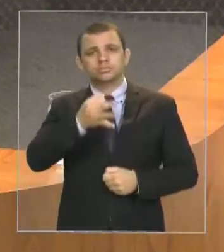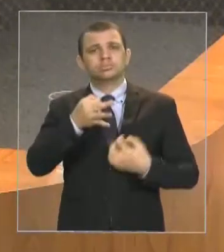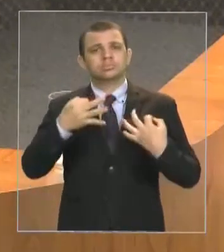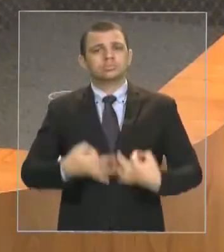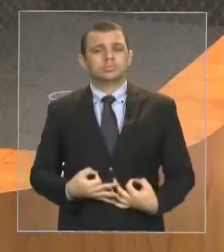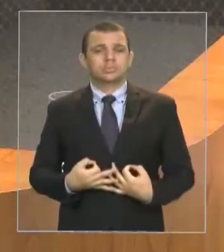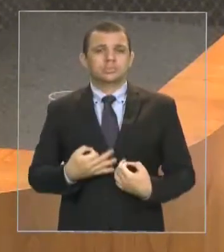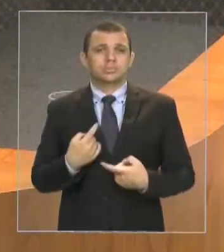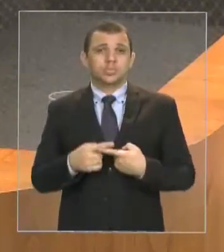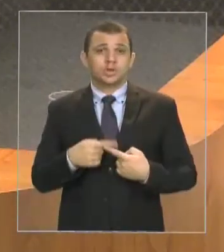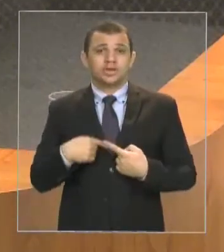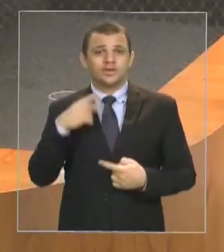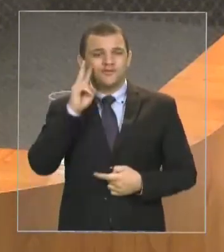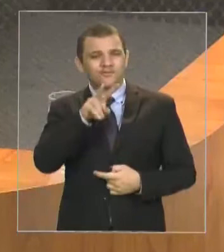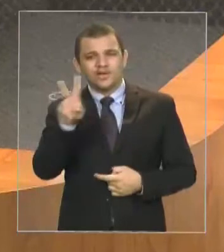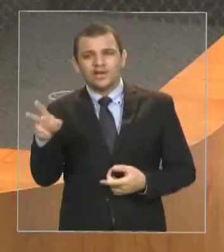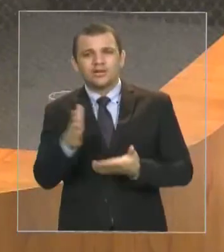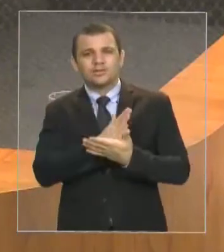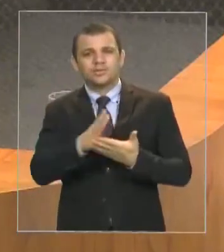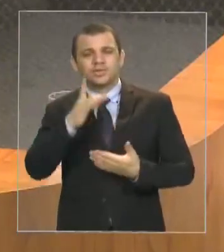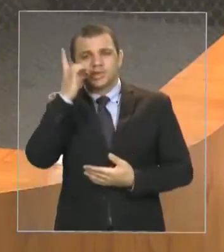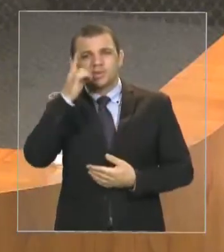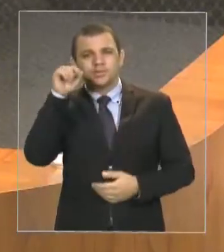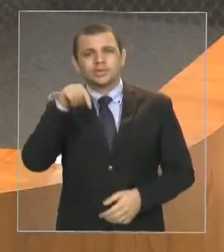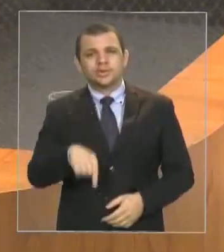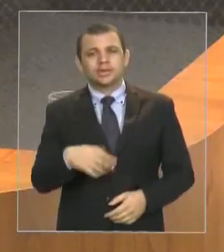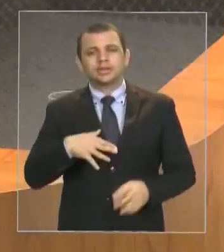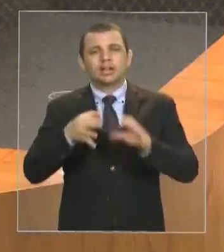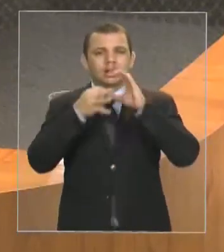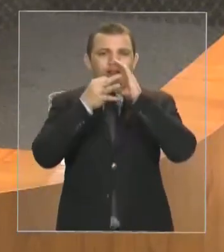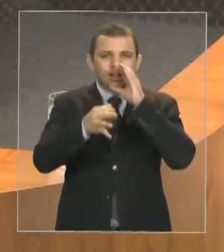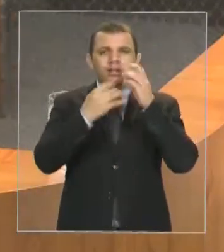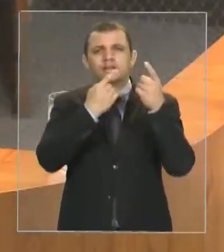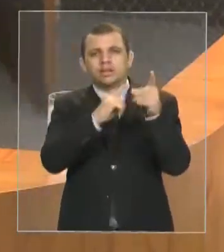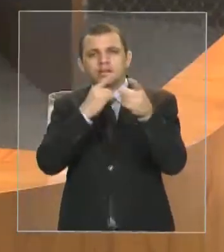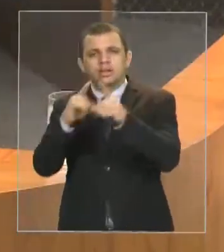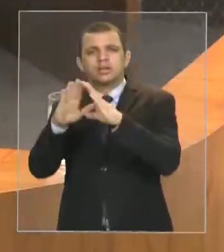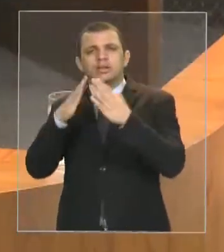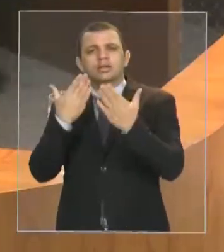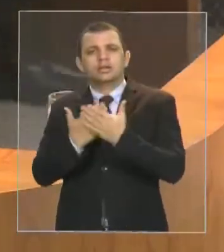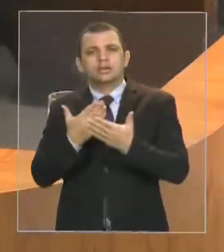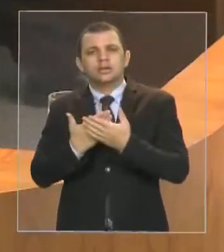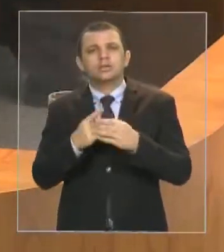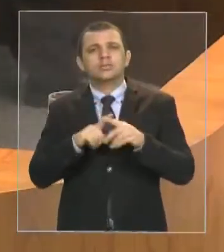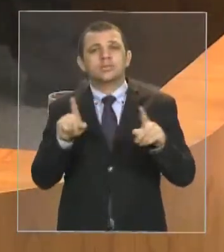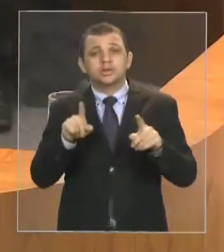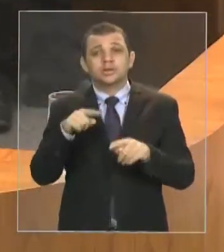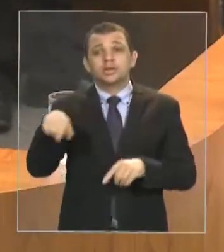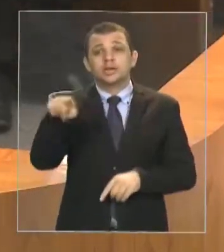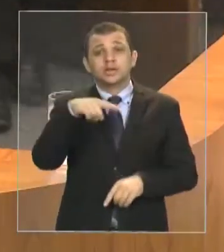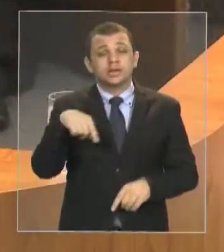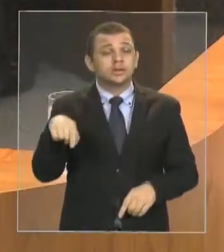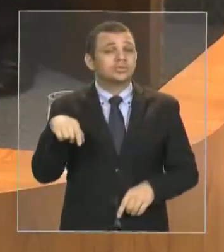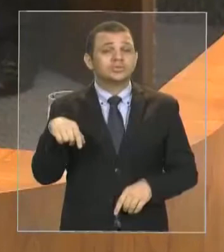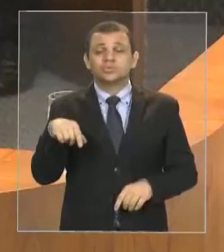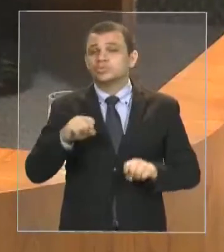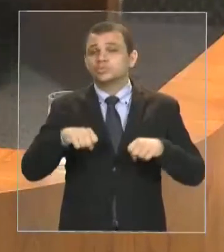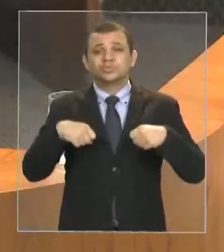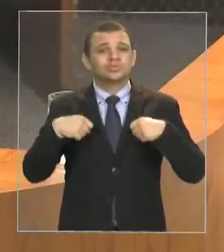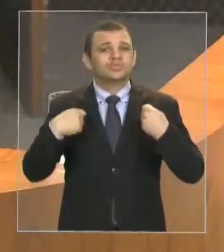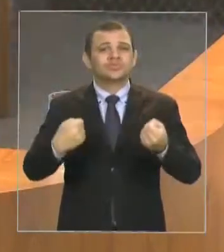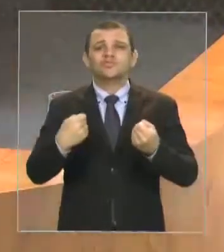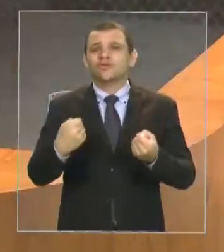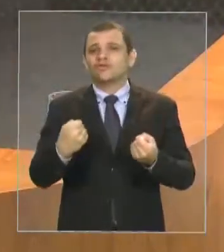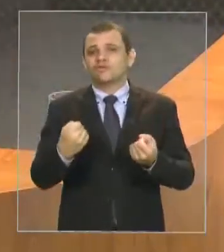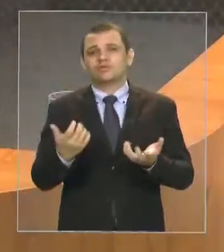deputados aqui criticando a questão das escolas, quando não se dão, deputado, o trabalho de saberem que